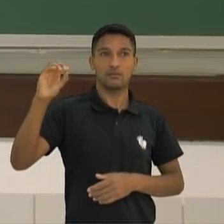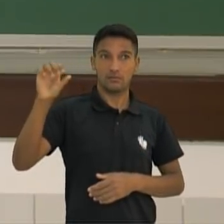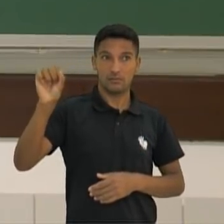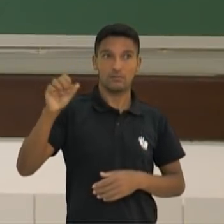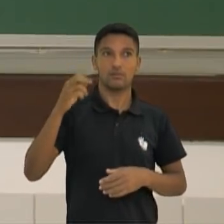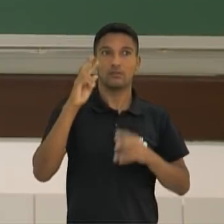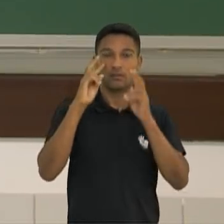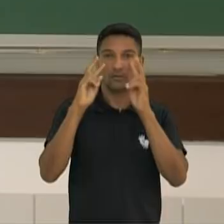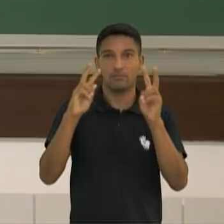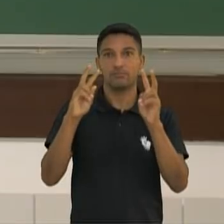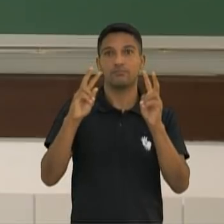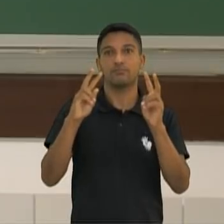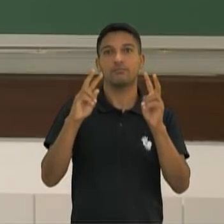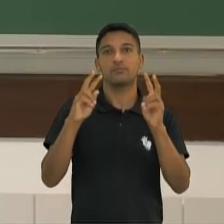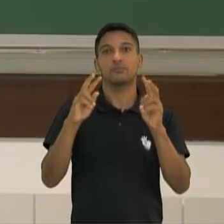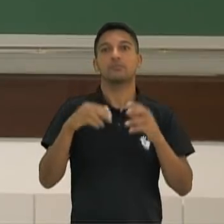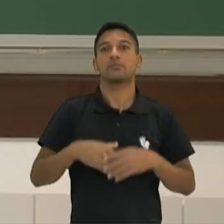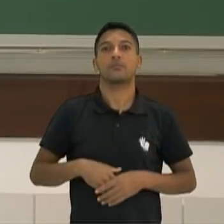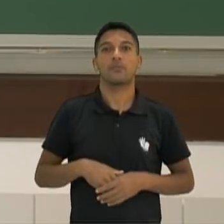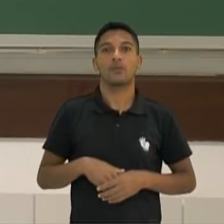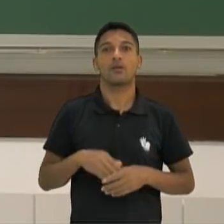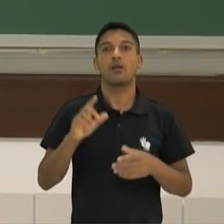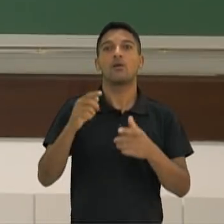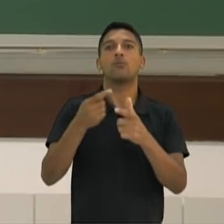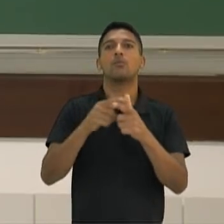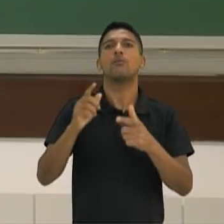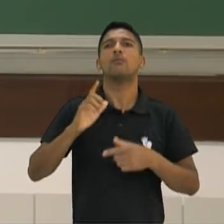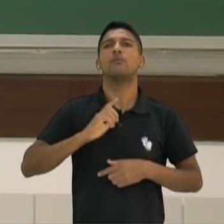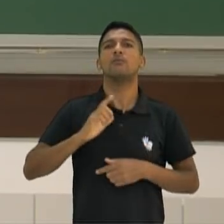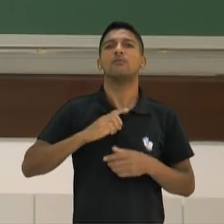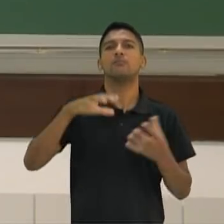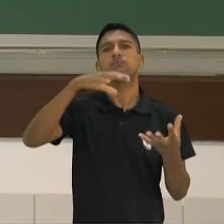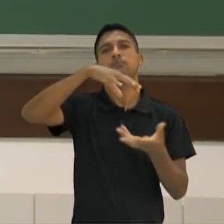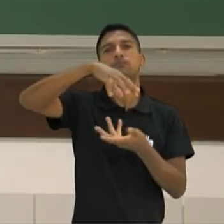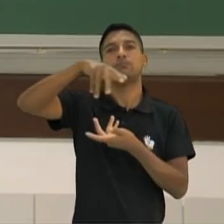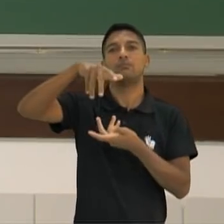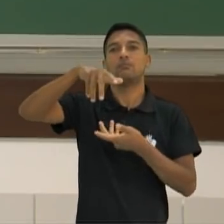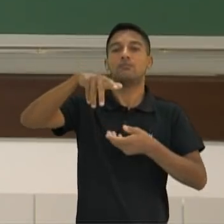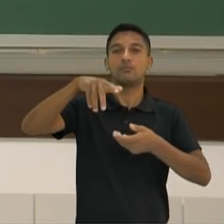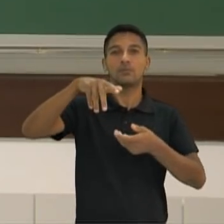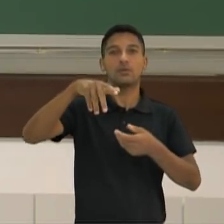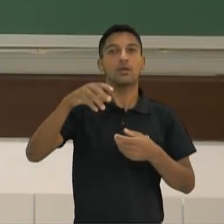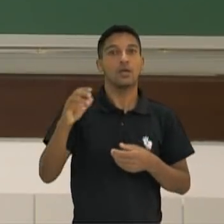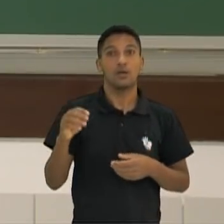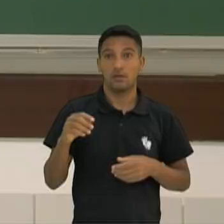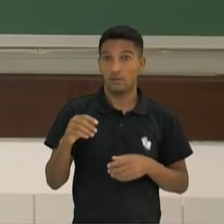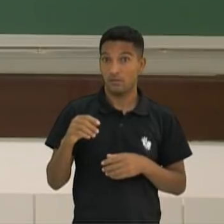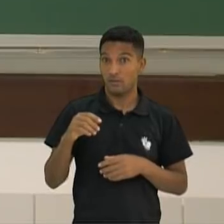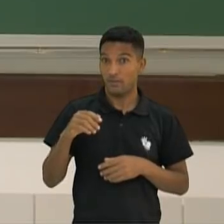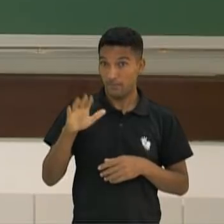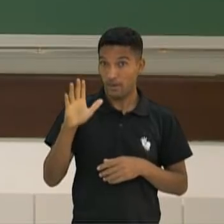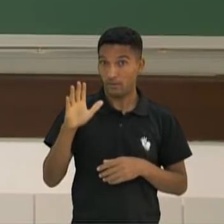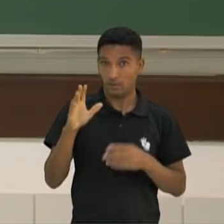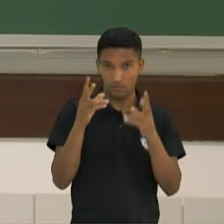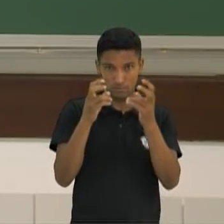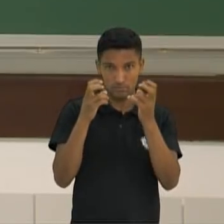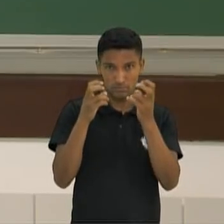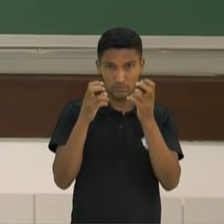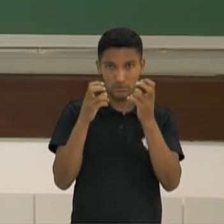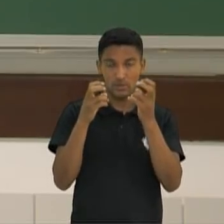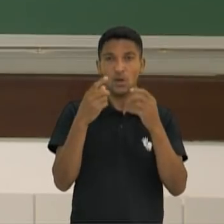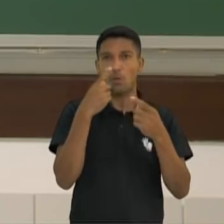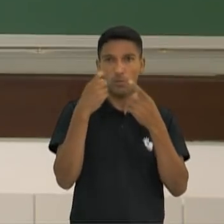talvez um pouquinho mais visual, porque estamos próximos, então vemos mais no nosso dia a dia a situação da